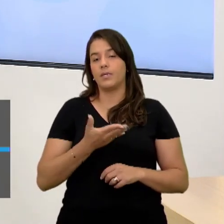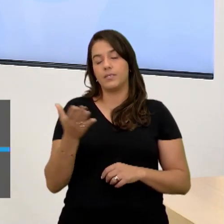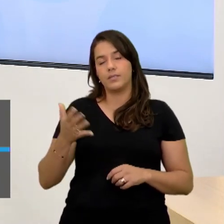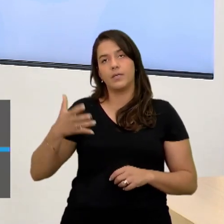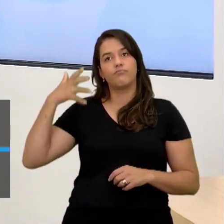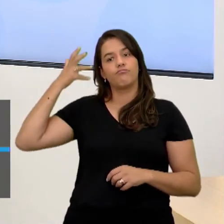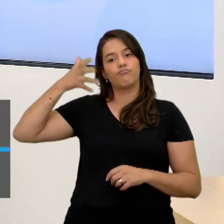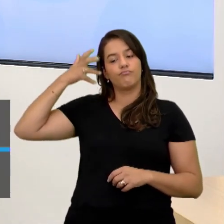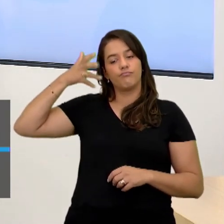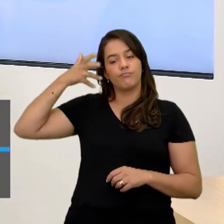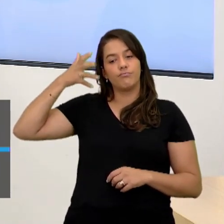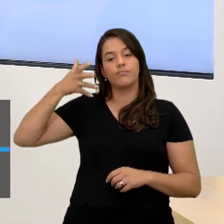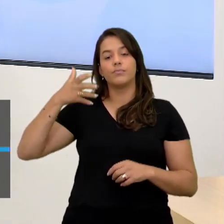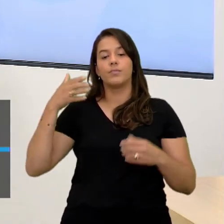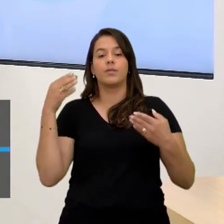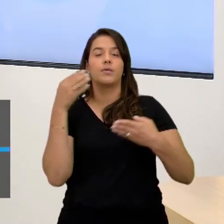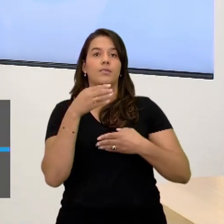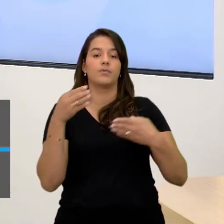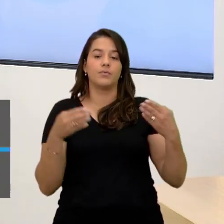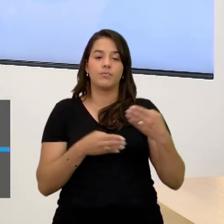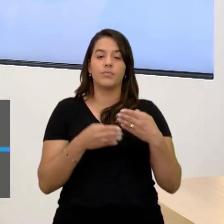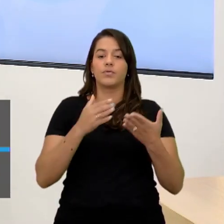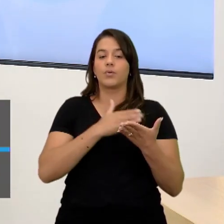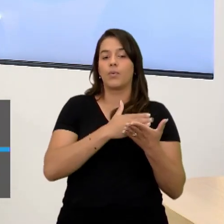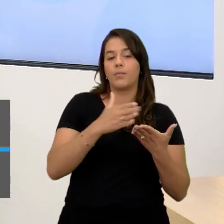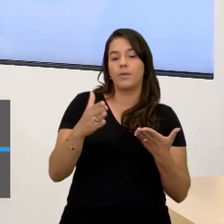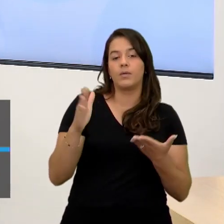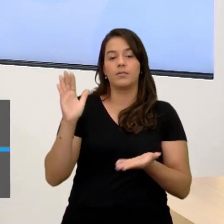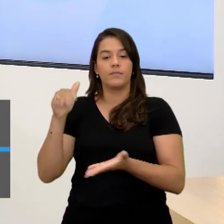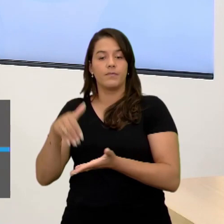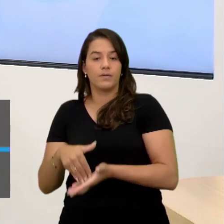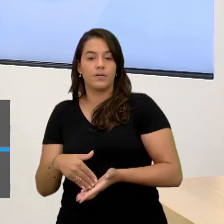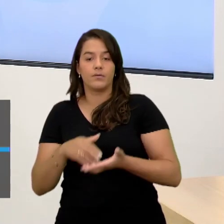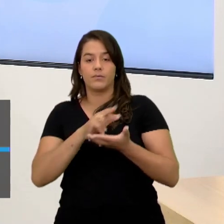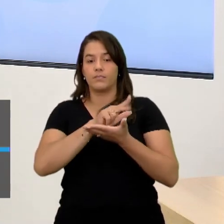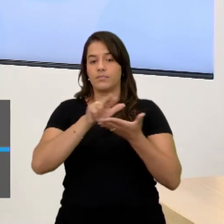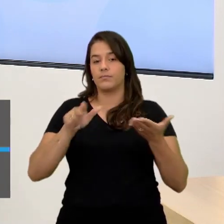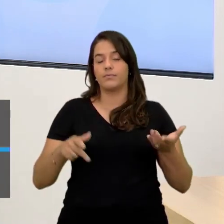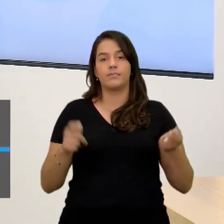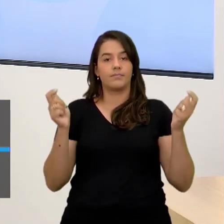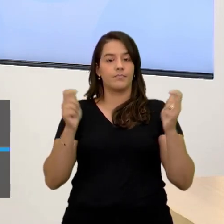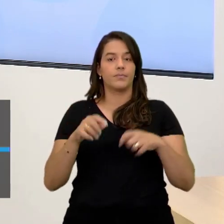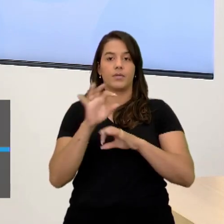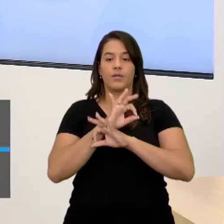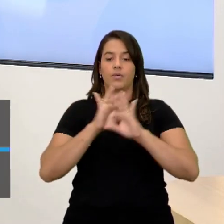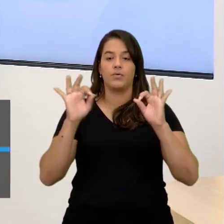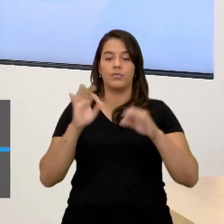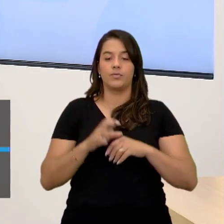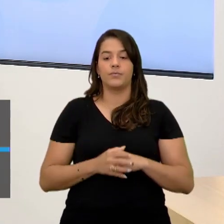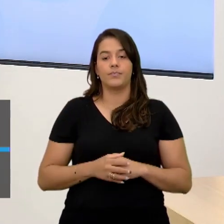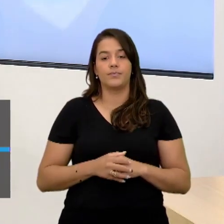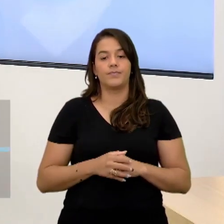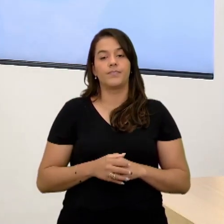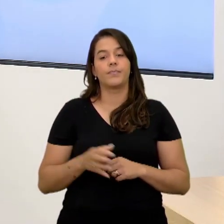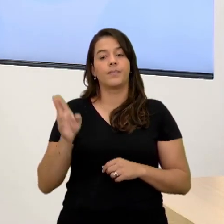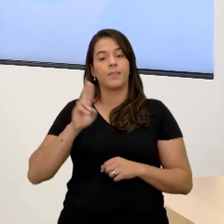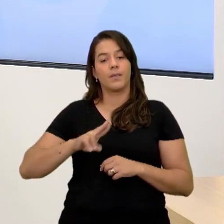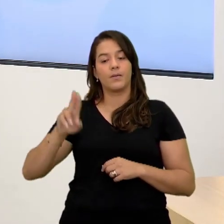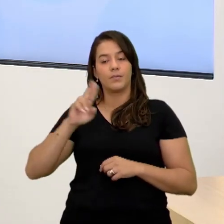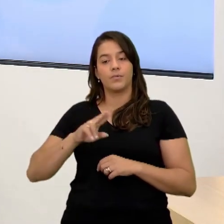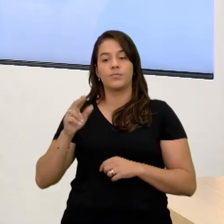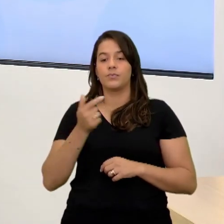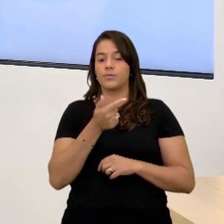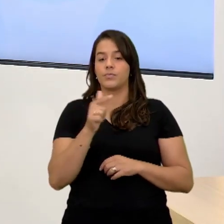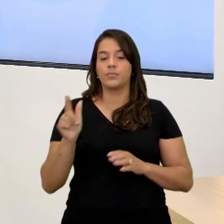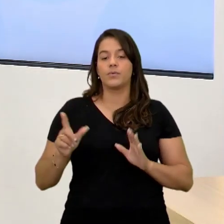sons, ele tem vinheta de início, vinheta de final, efeitos sonoros, maravilhoso. Certo? Então, recursos não digitais. Não é